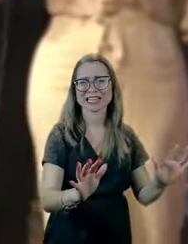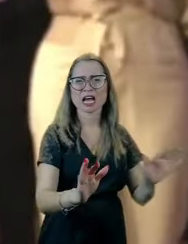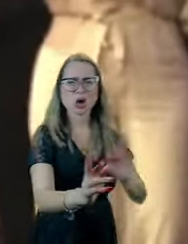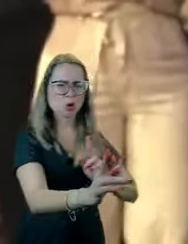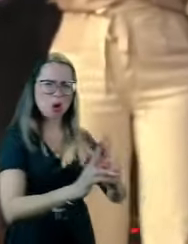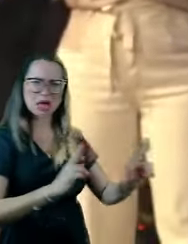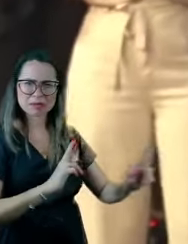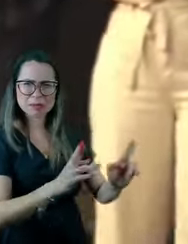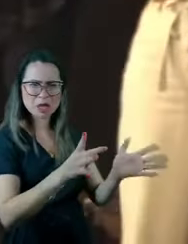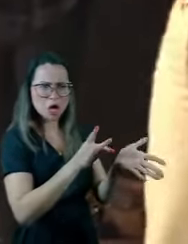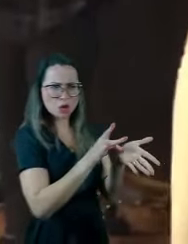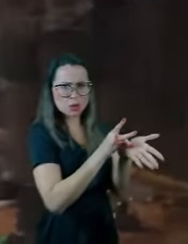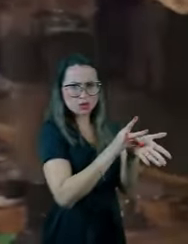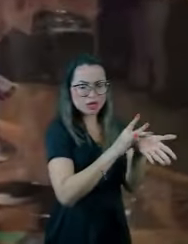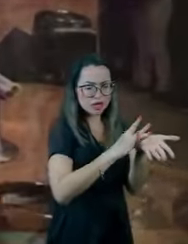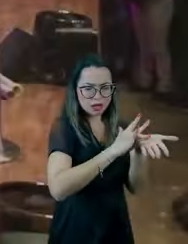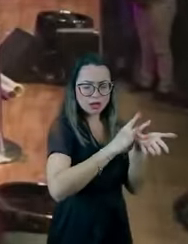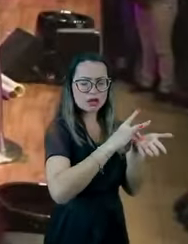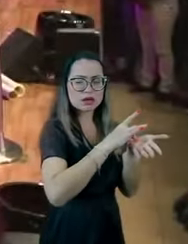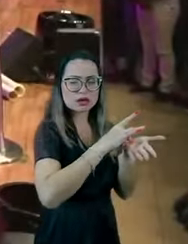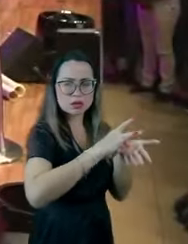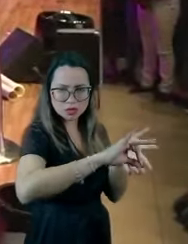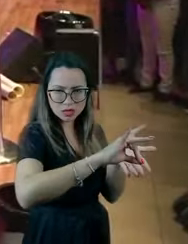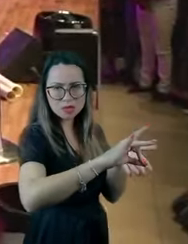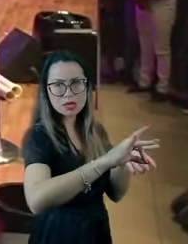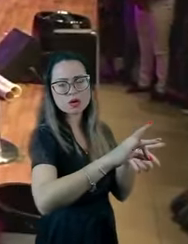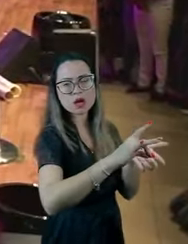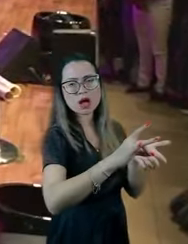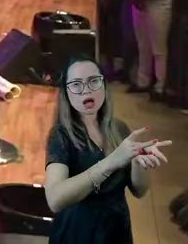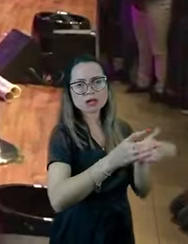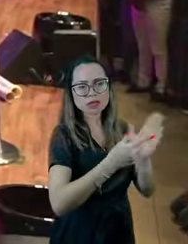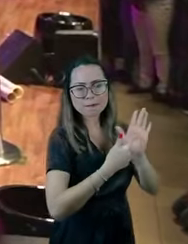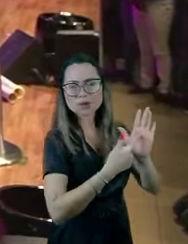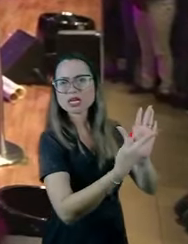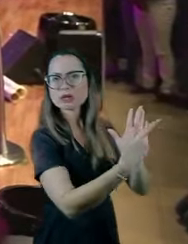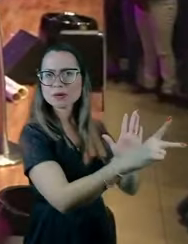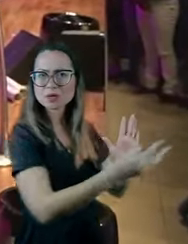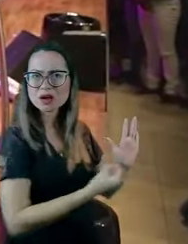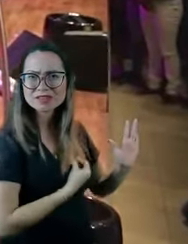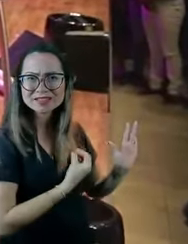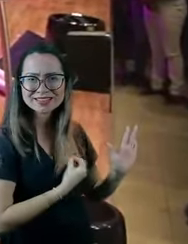que o inimigo tem colocado à sua frente, tem oferecido a você.